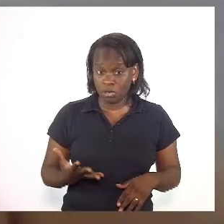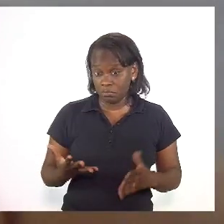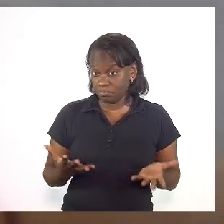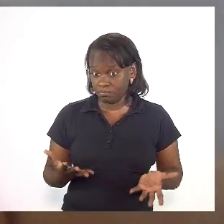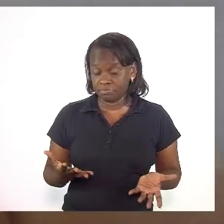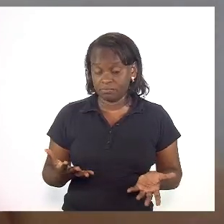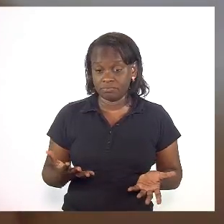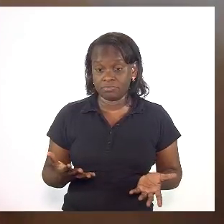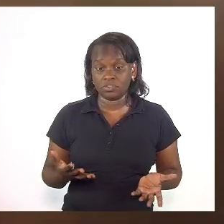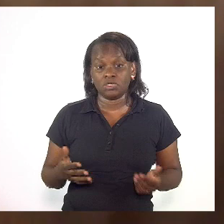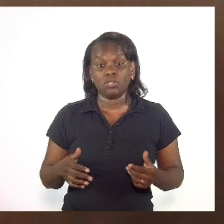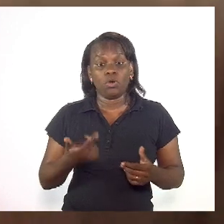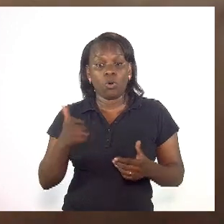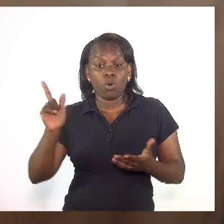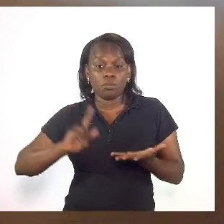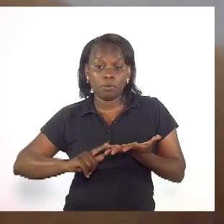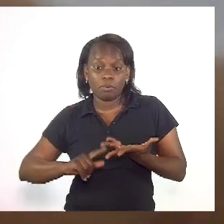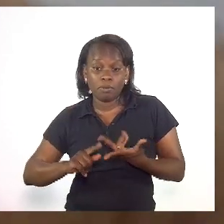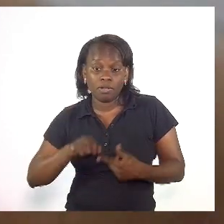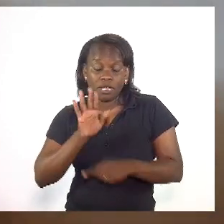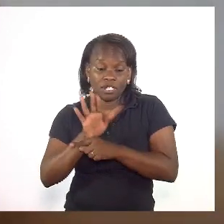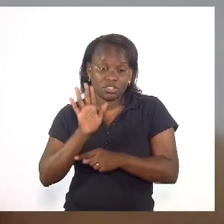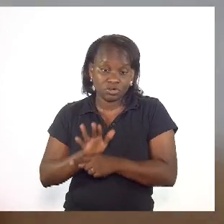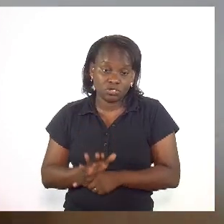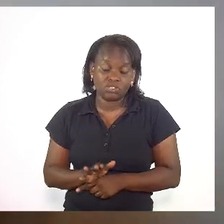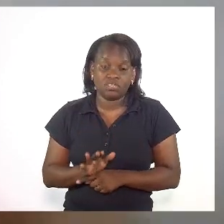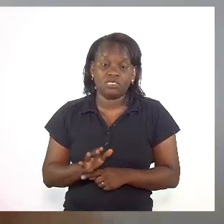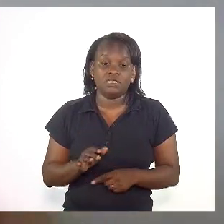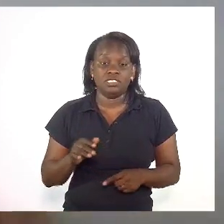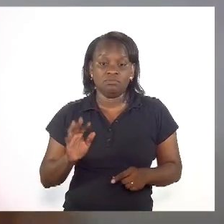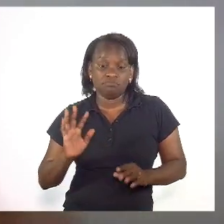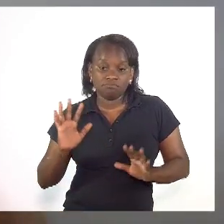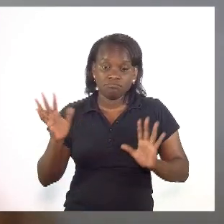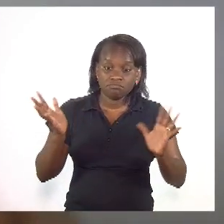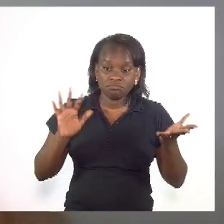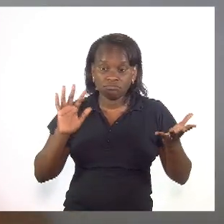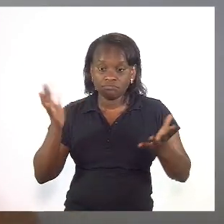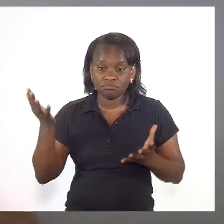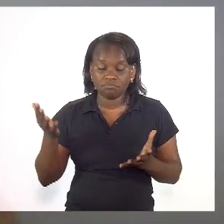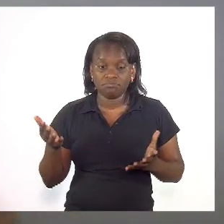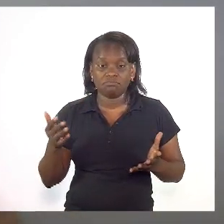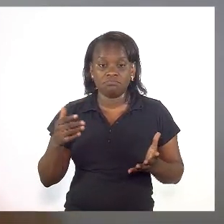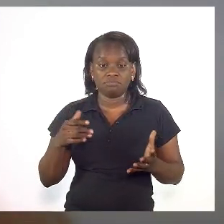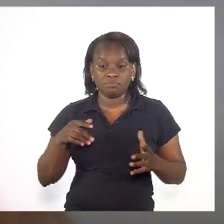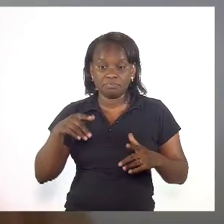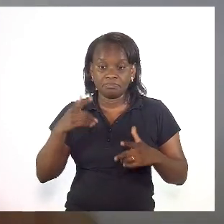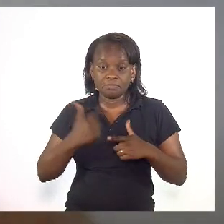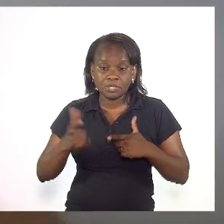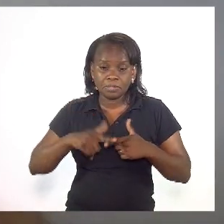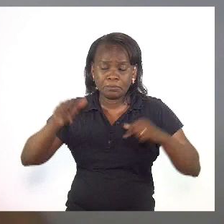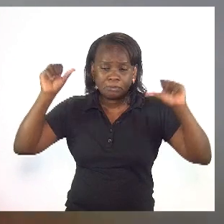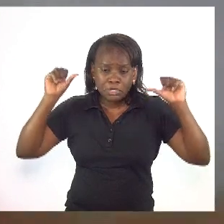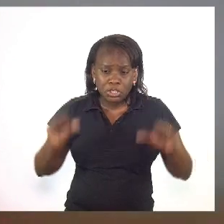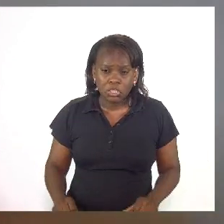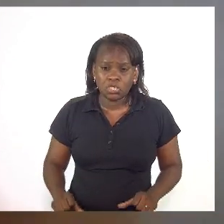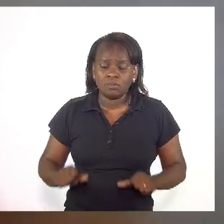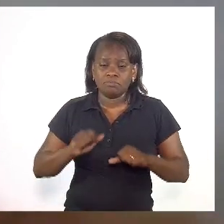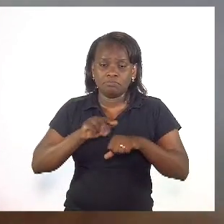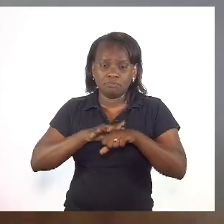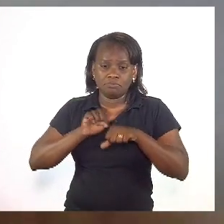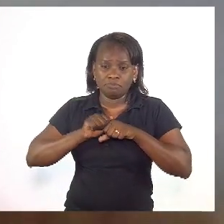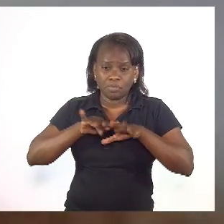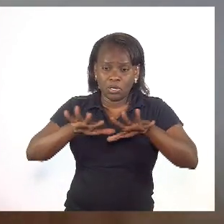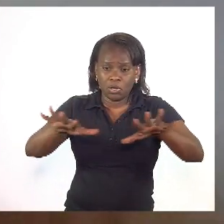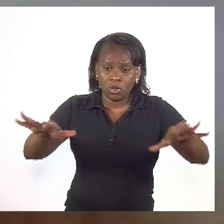né? Outros fatores é que contribuíram para a situação de gravidade pandêmica que